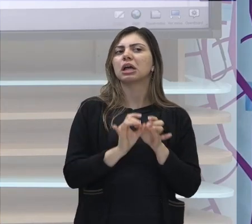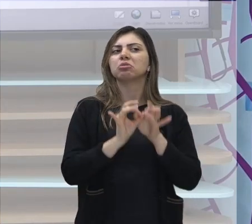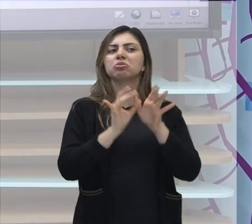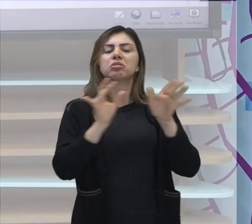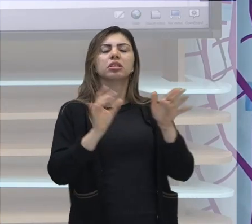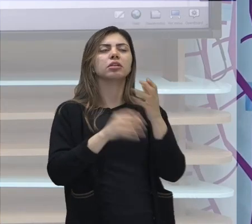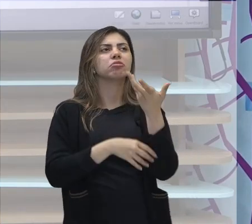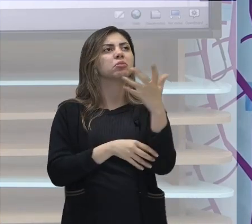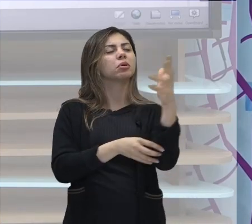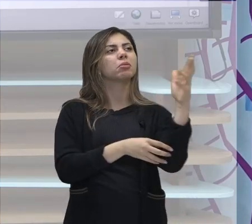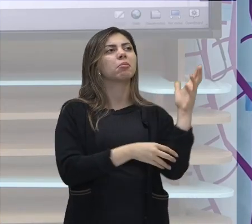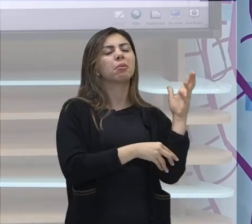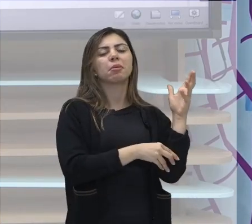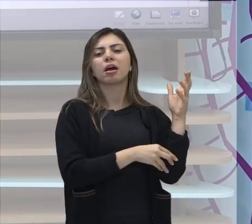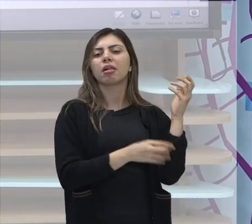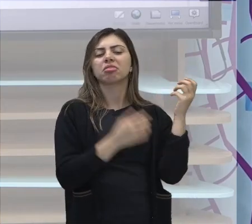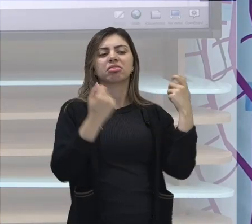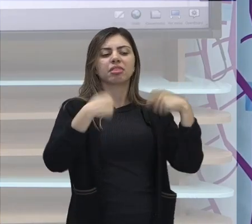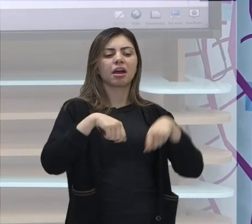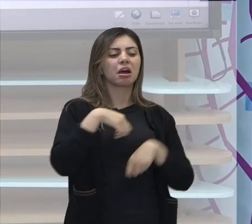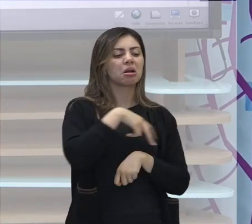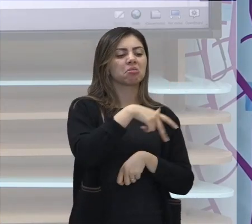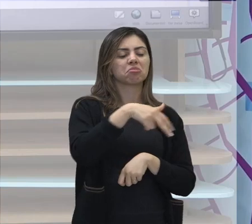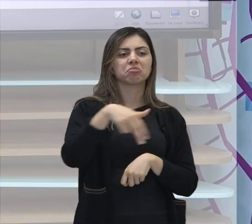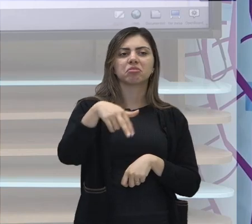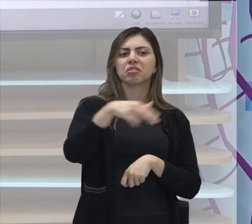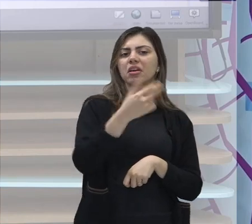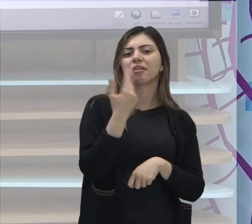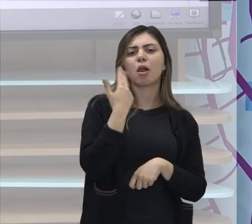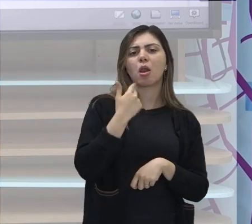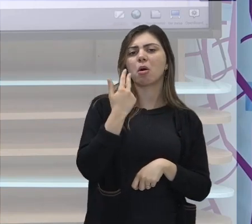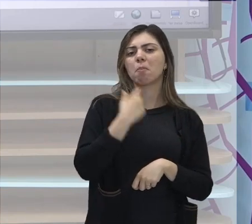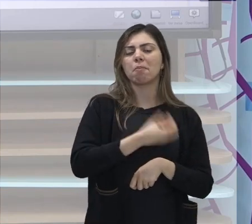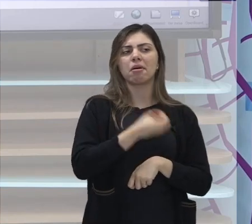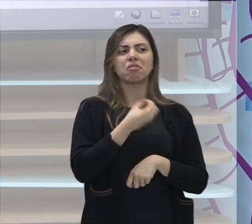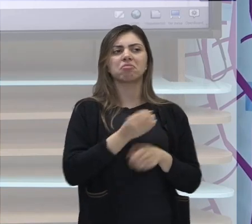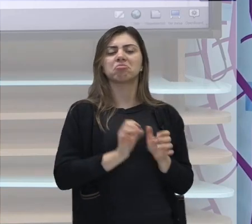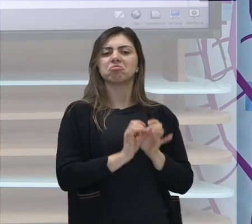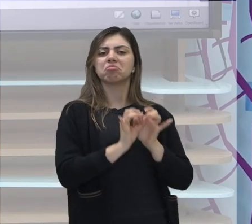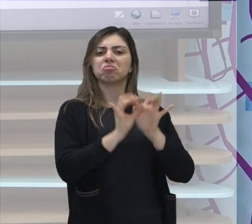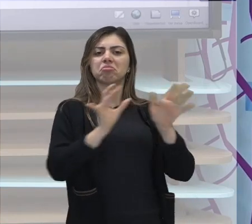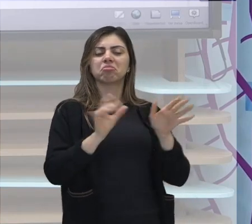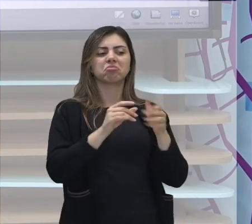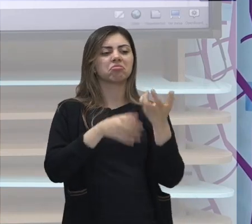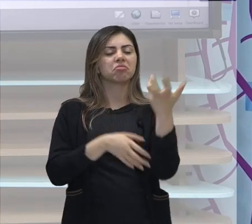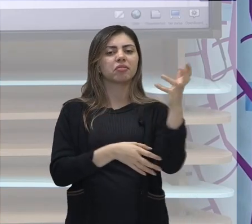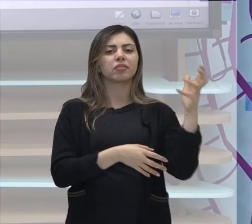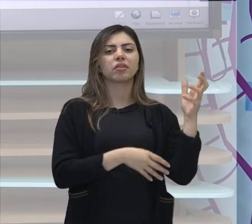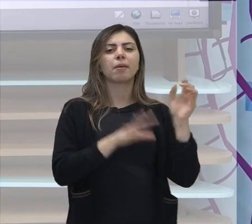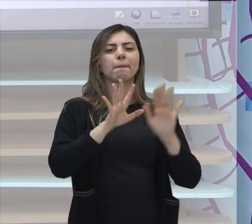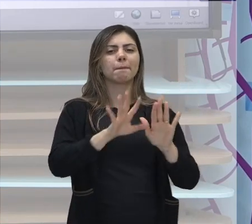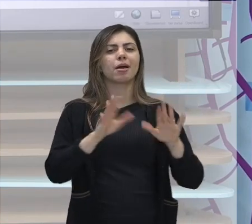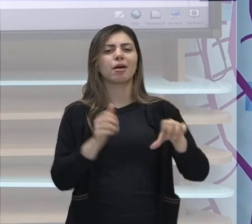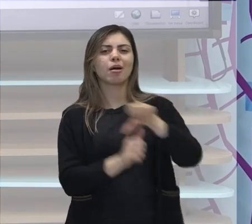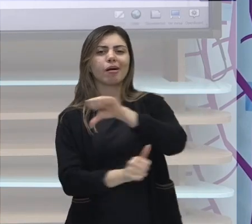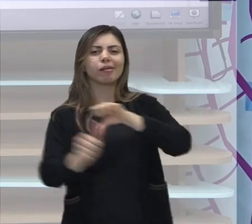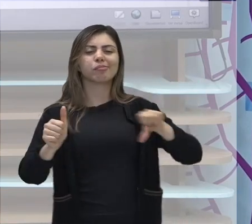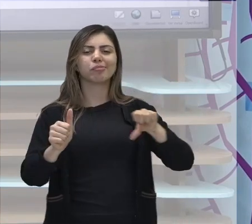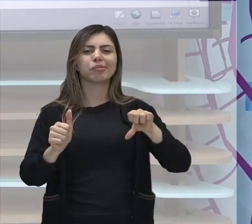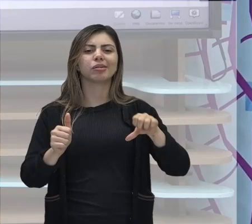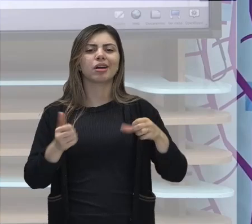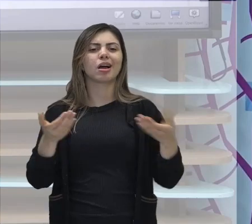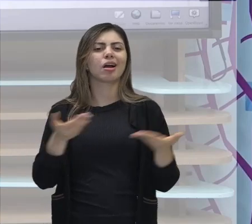natureza, né? Que andava livremente pela floresta, você tem o quê? Uma